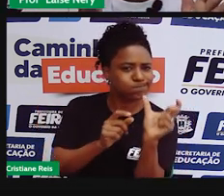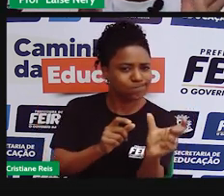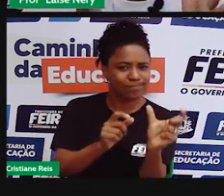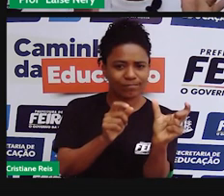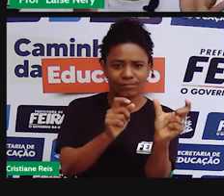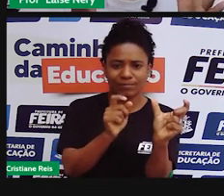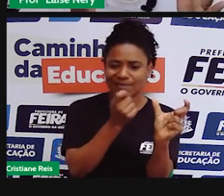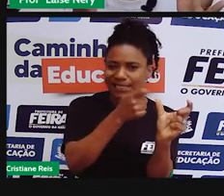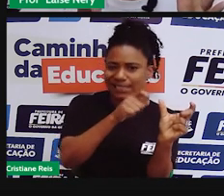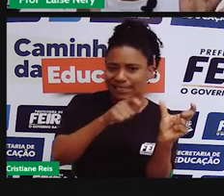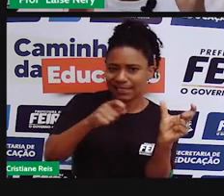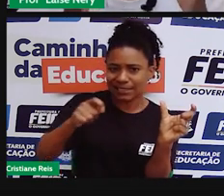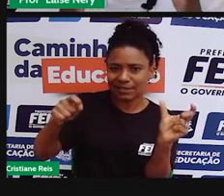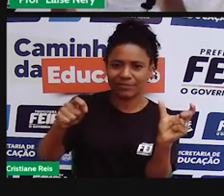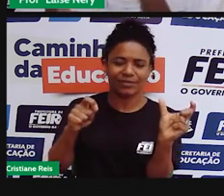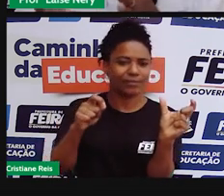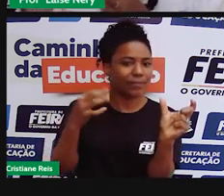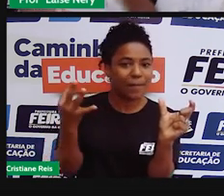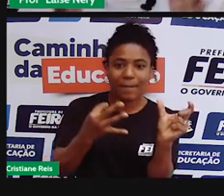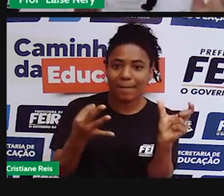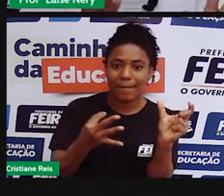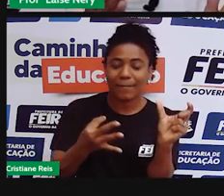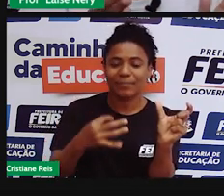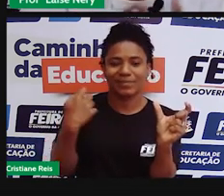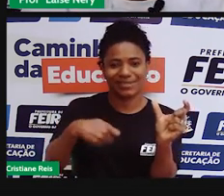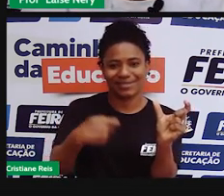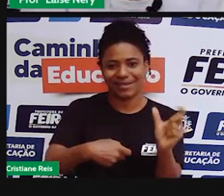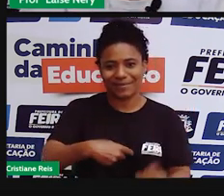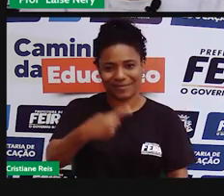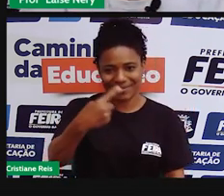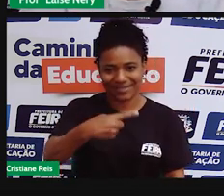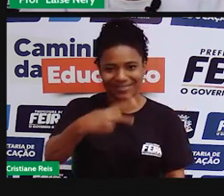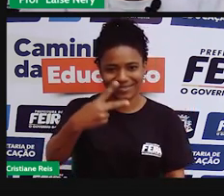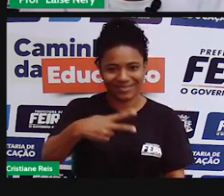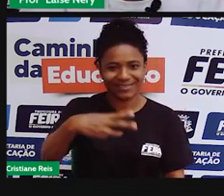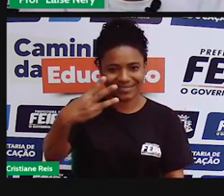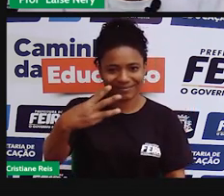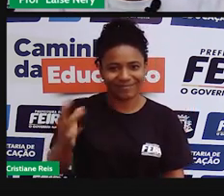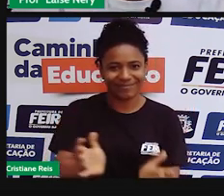saber é essas três conjugações aí